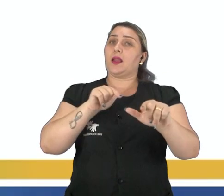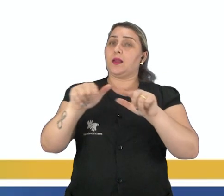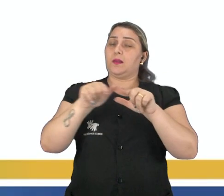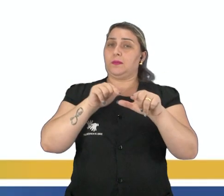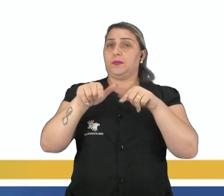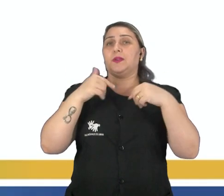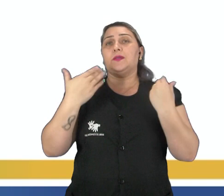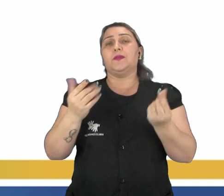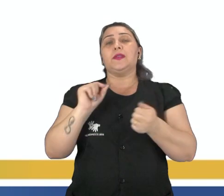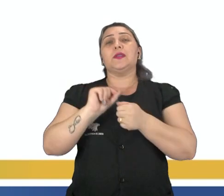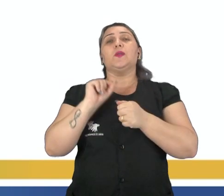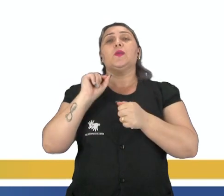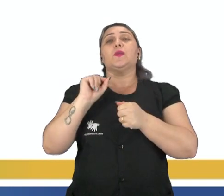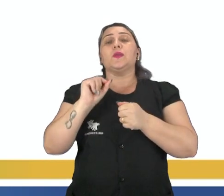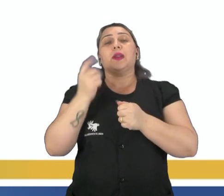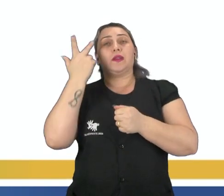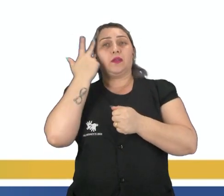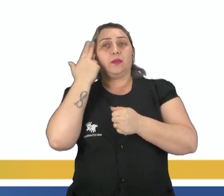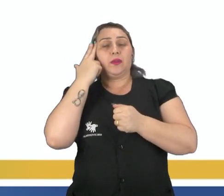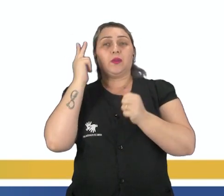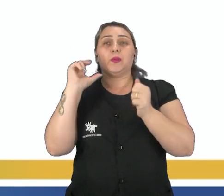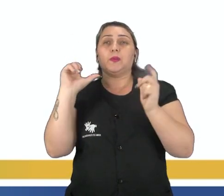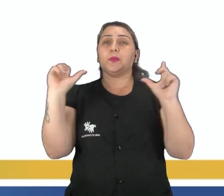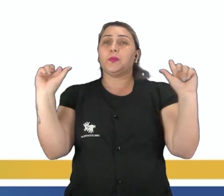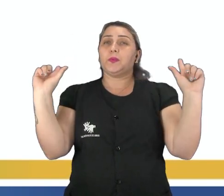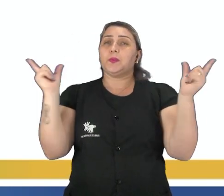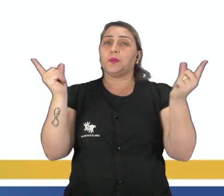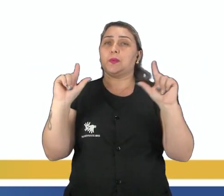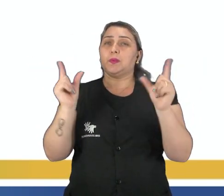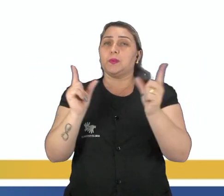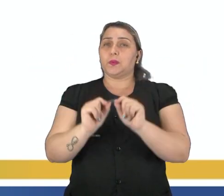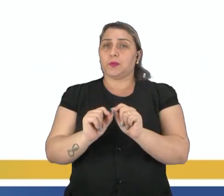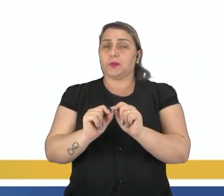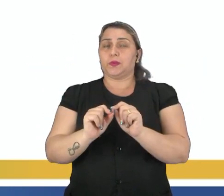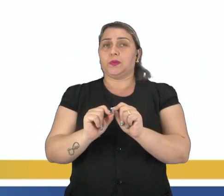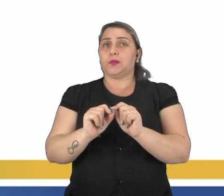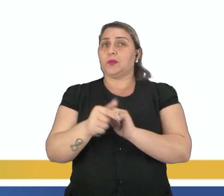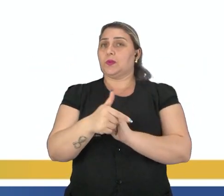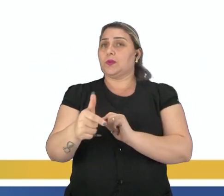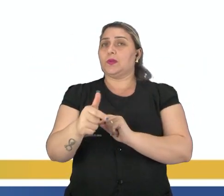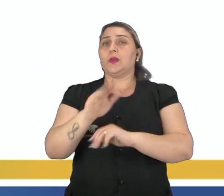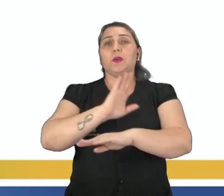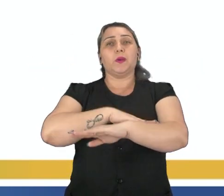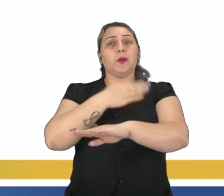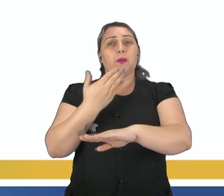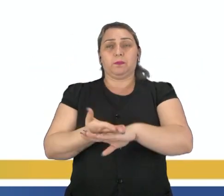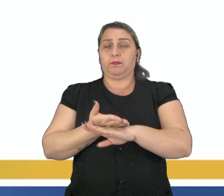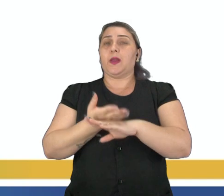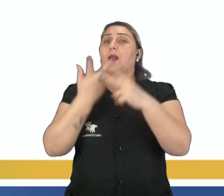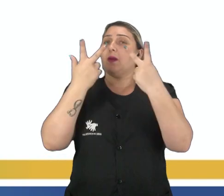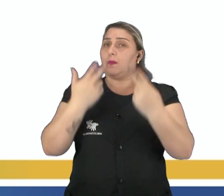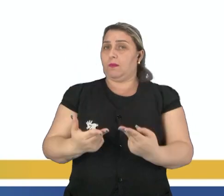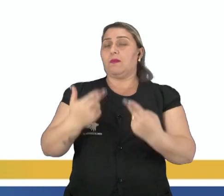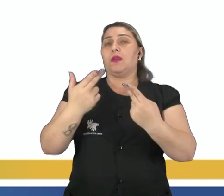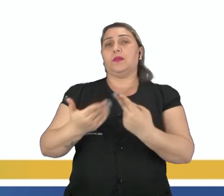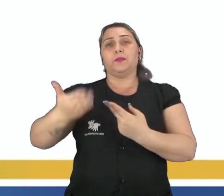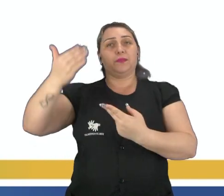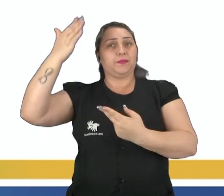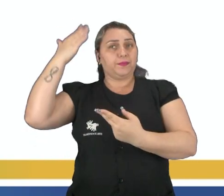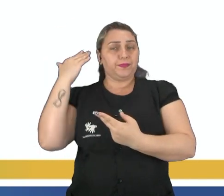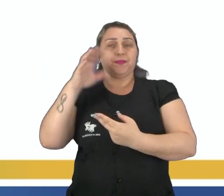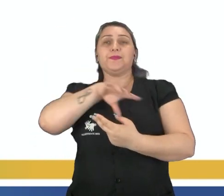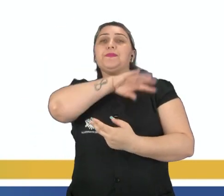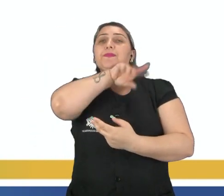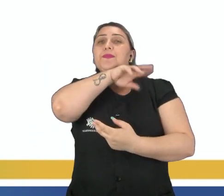vão automaticamente, naturalmente, diminuir bastante. Então, ele não vai ter o dia tão bem dividido como o resto dos